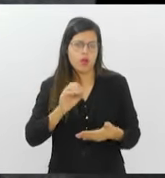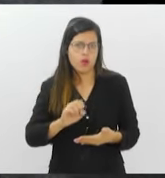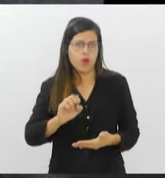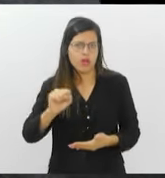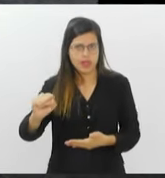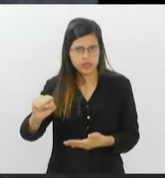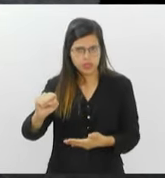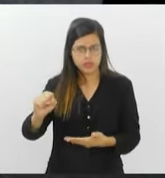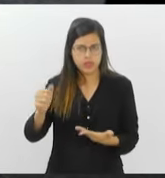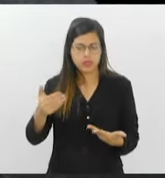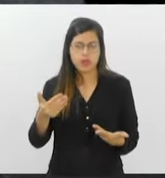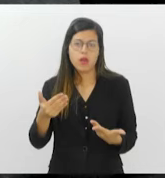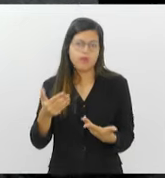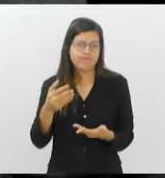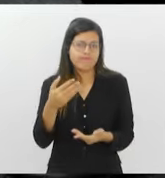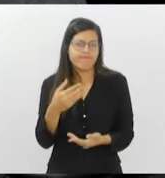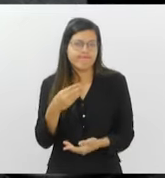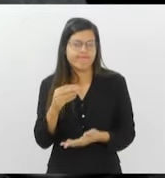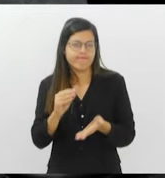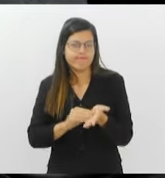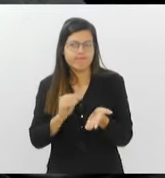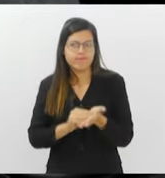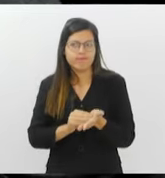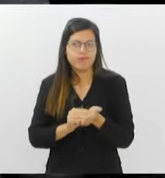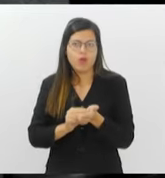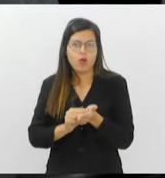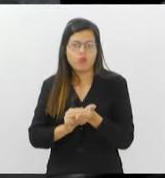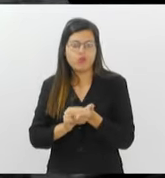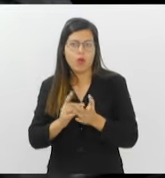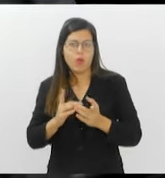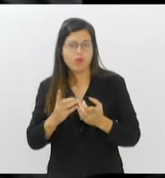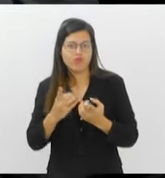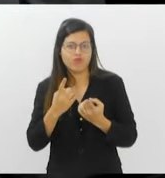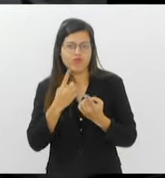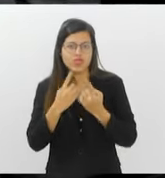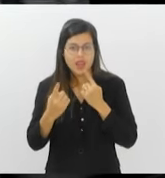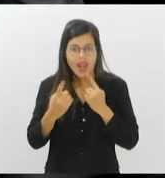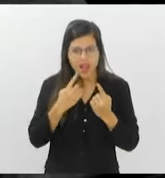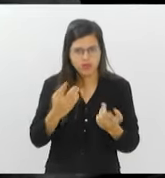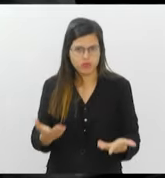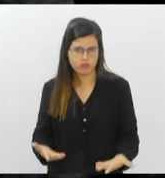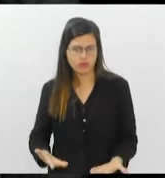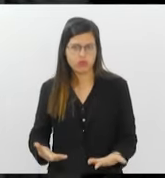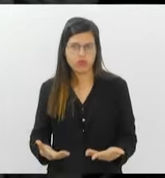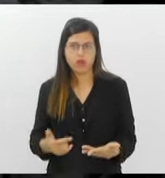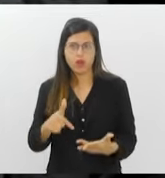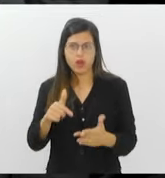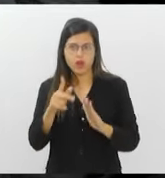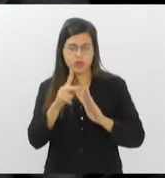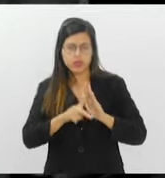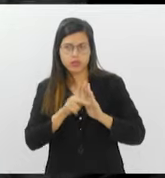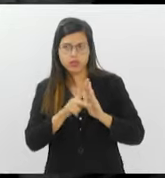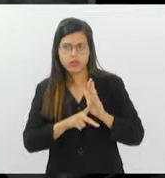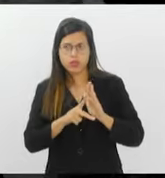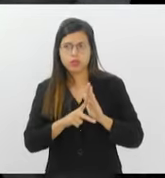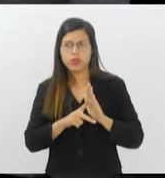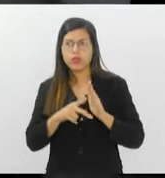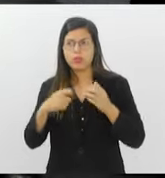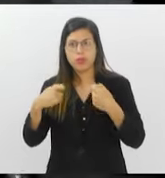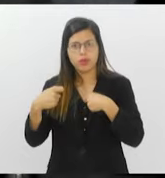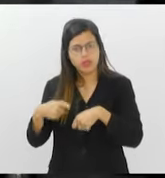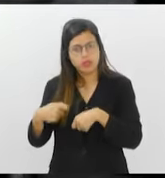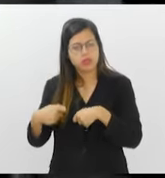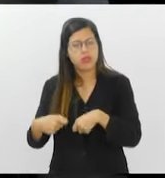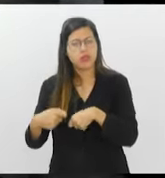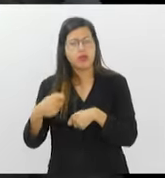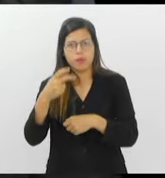mais direto. Acho que um projeto dessa natureza, quero fazer aqui uma observação, merecia a vinda de alguém da